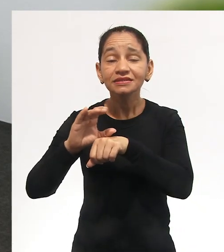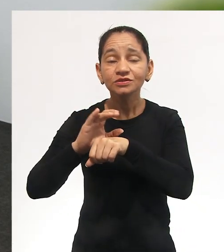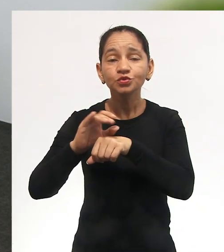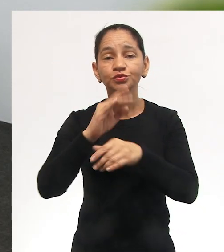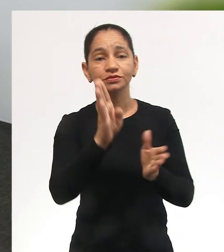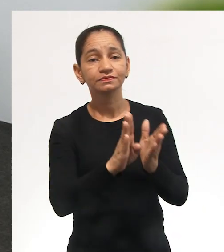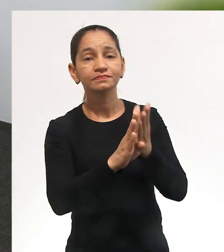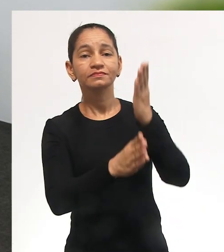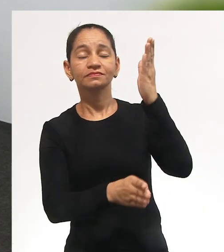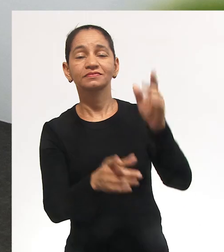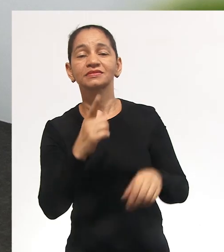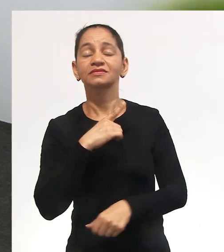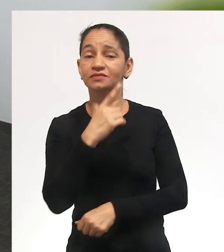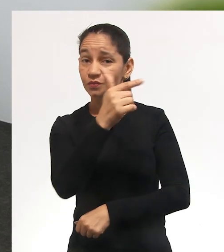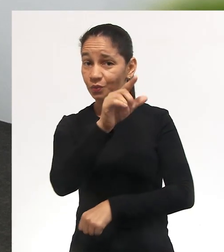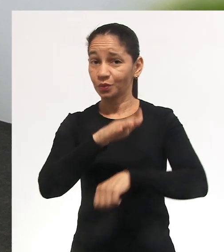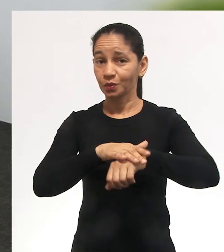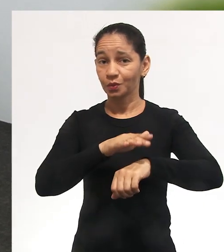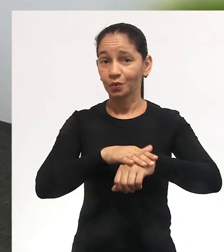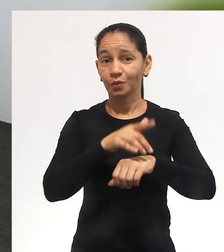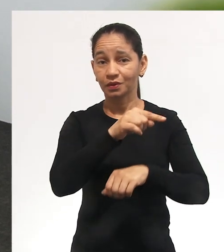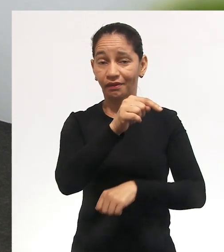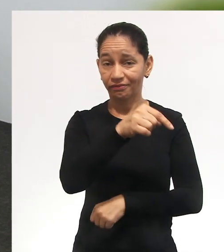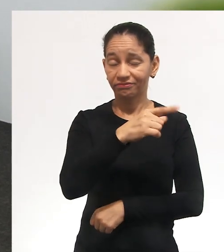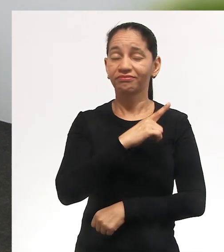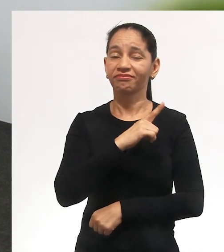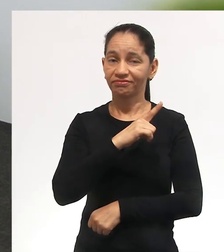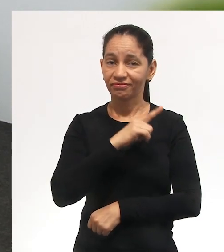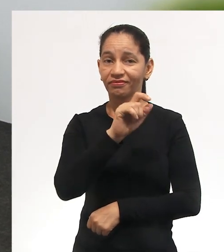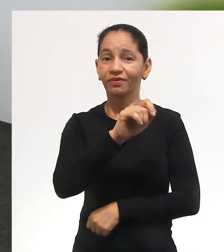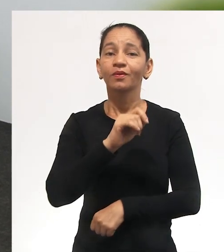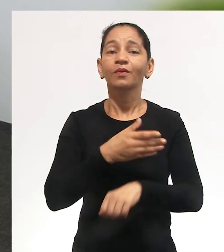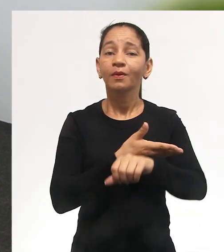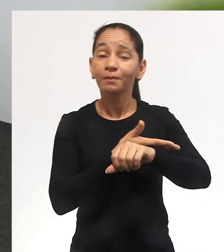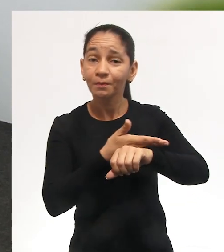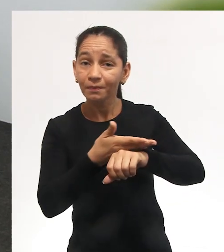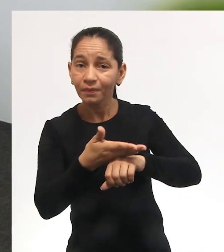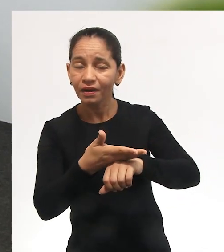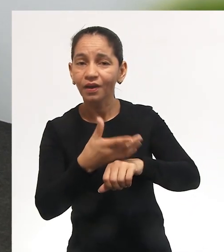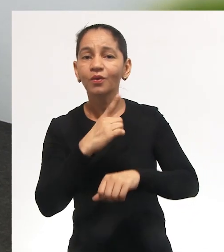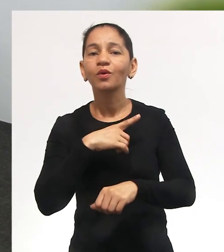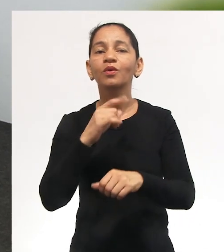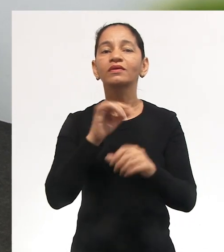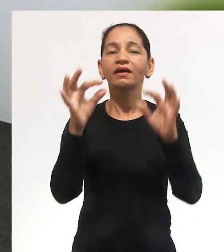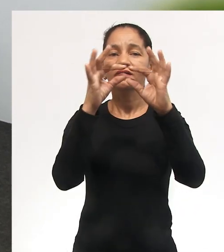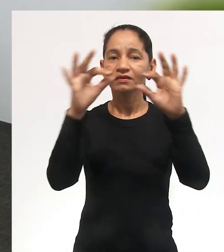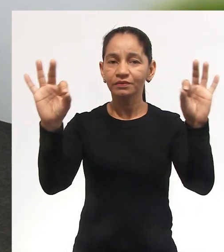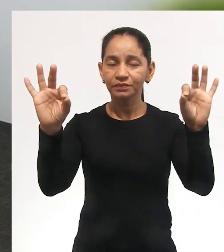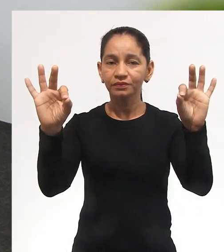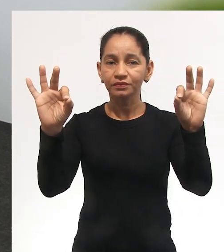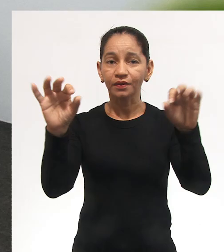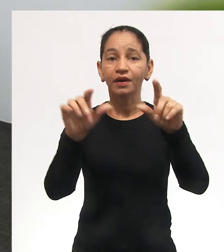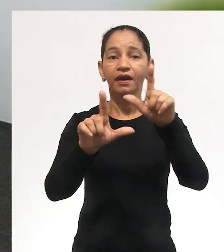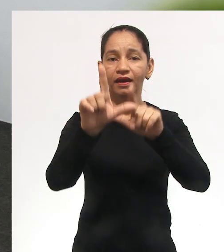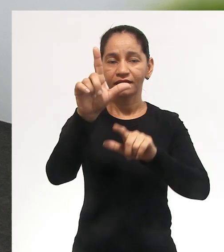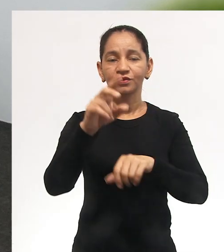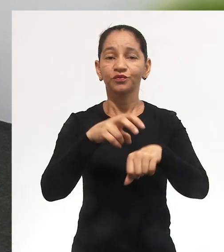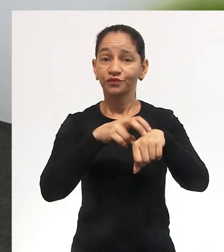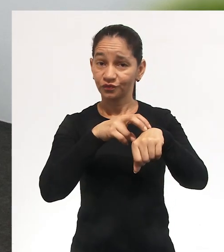e à minha esquerda nós temos também outra parede branca em que há escrito na cor